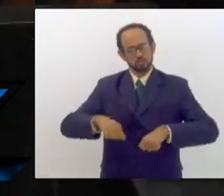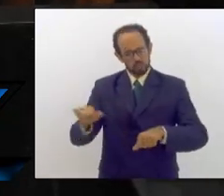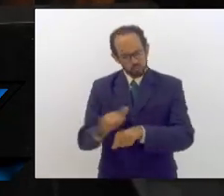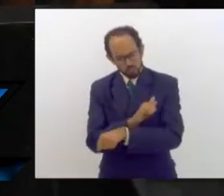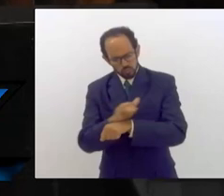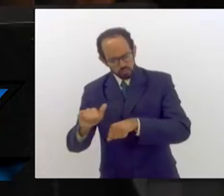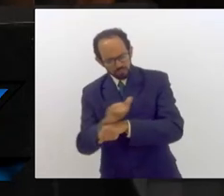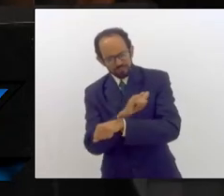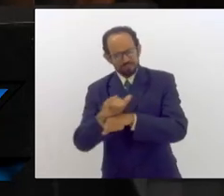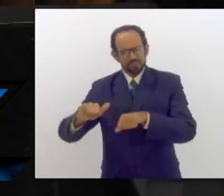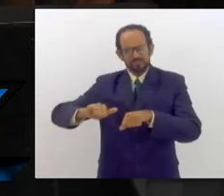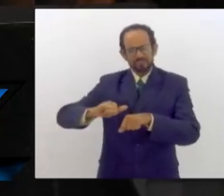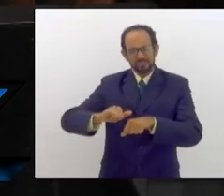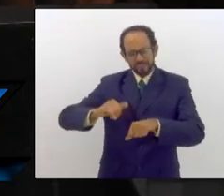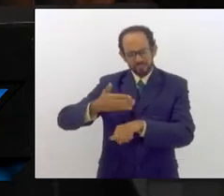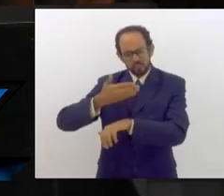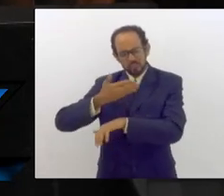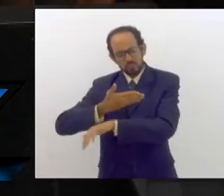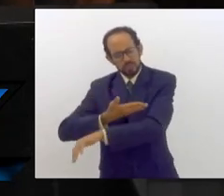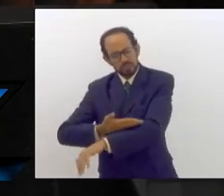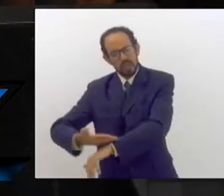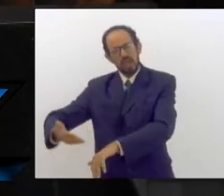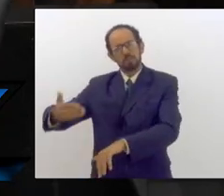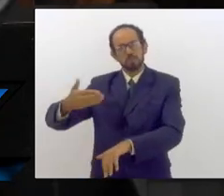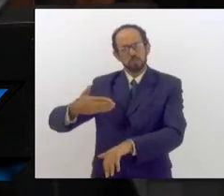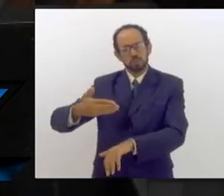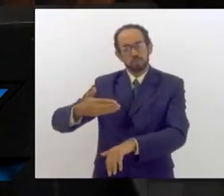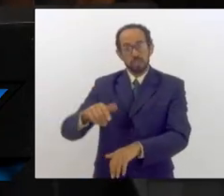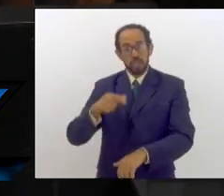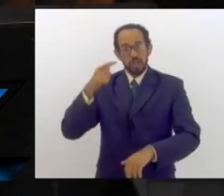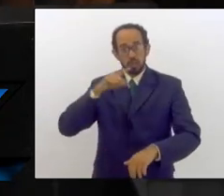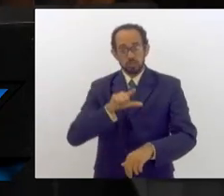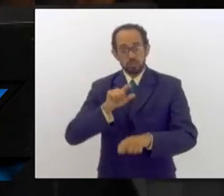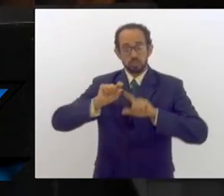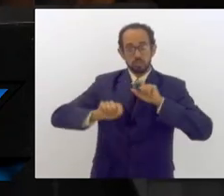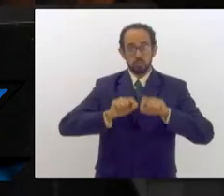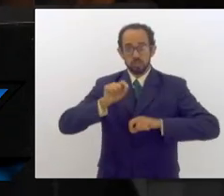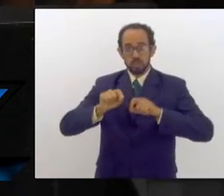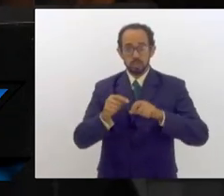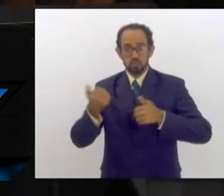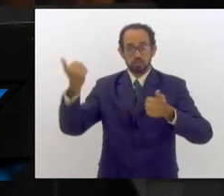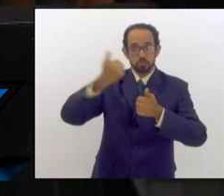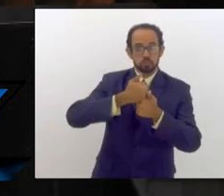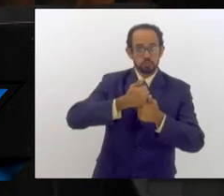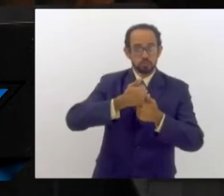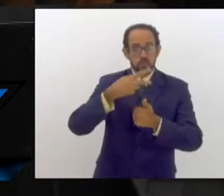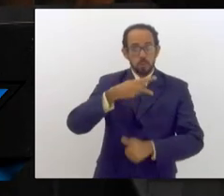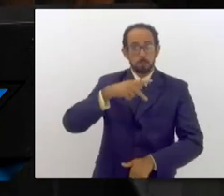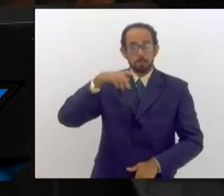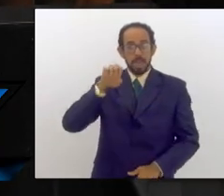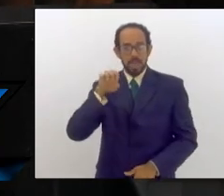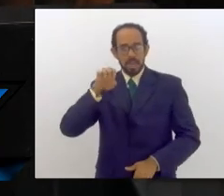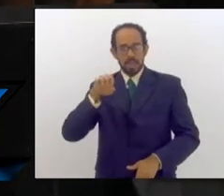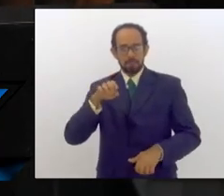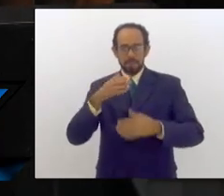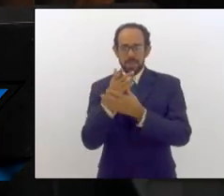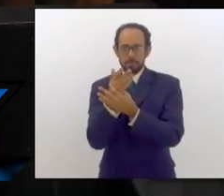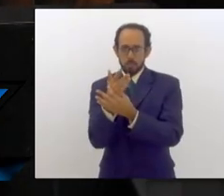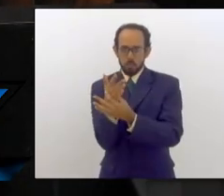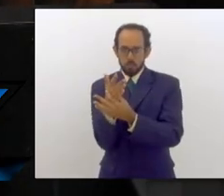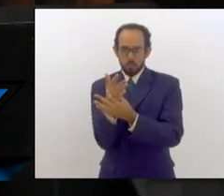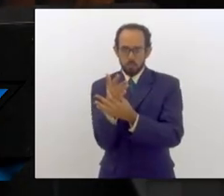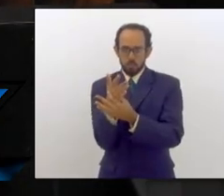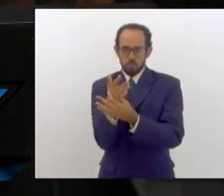reconstruir os seus hábitos né E ela passou a substituir os pés pelas mãos fazer tudo